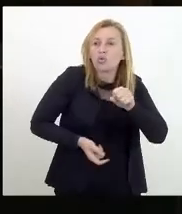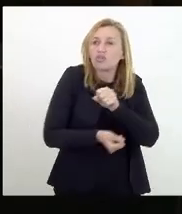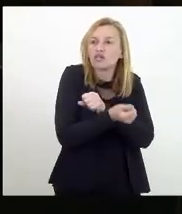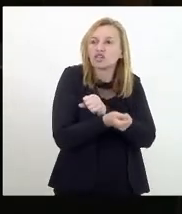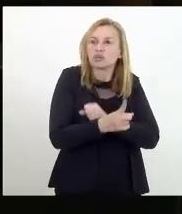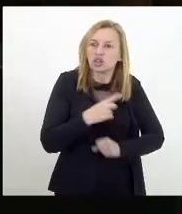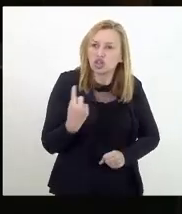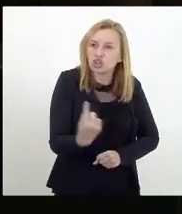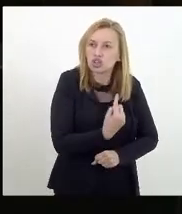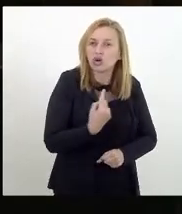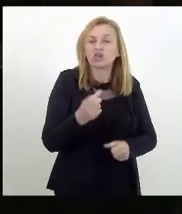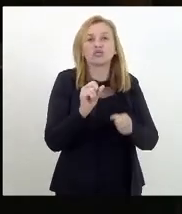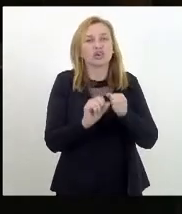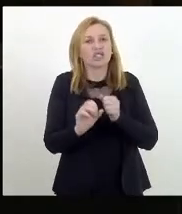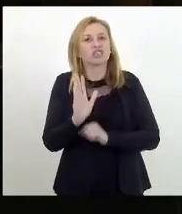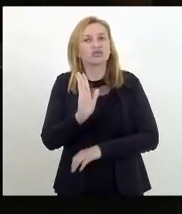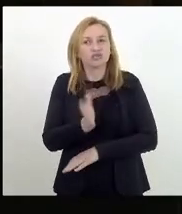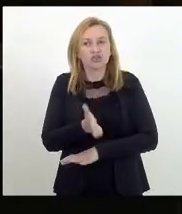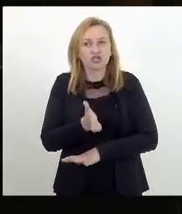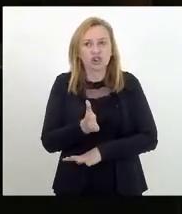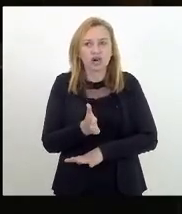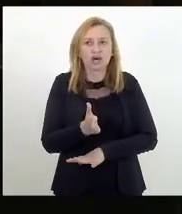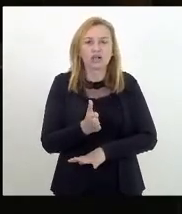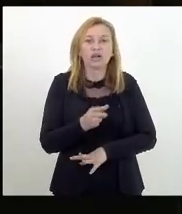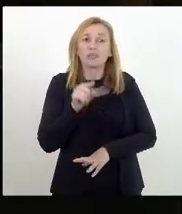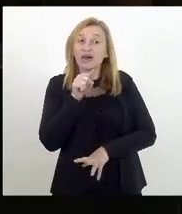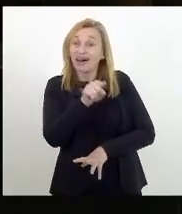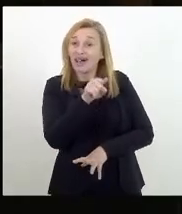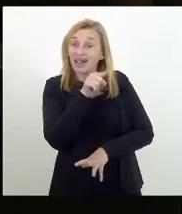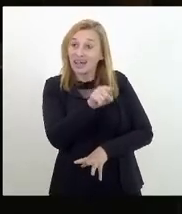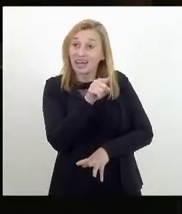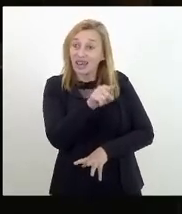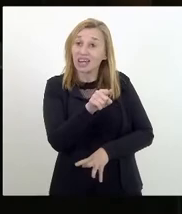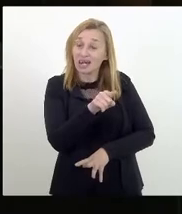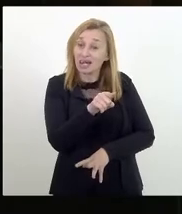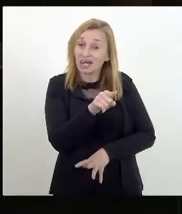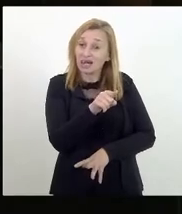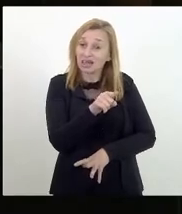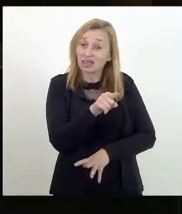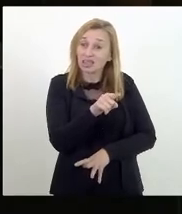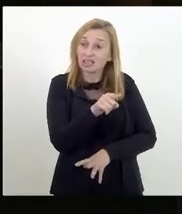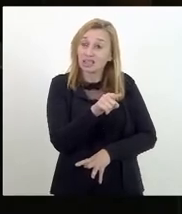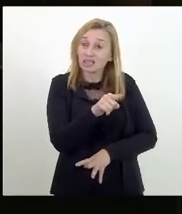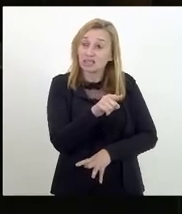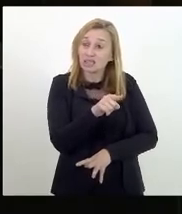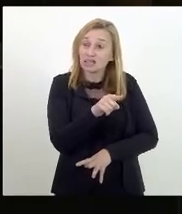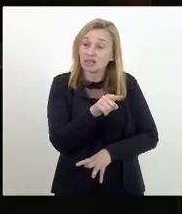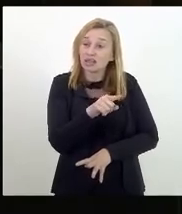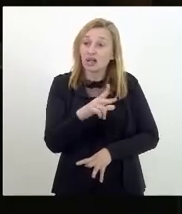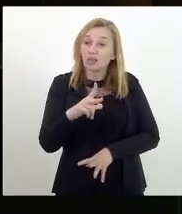que nós estamos fazendo para aqueles que arriscam eu te ajudo as suas próprias vidas